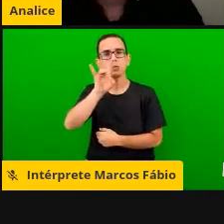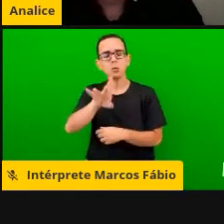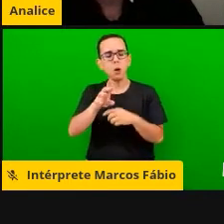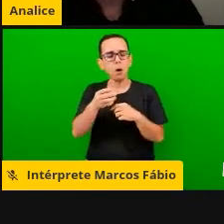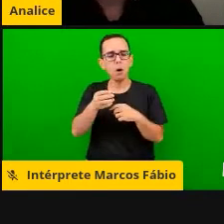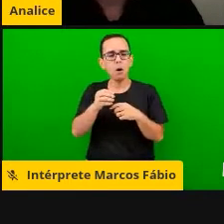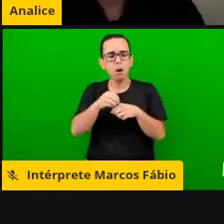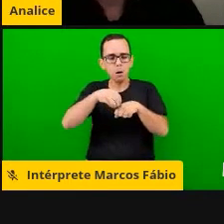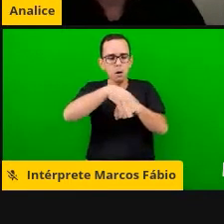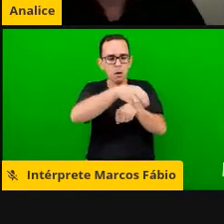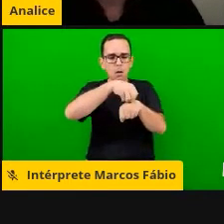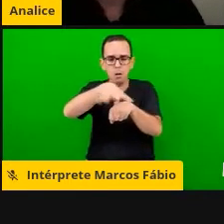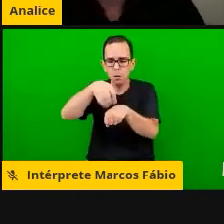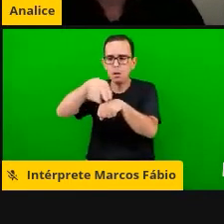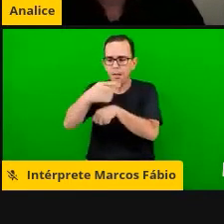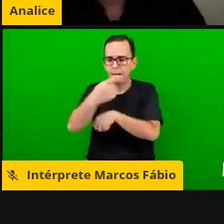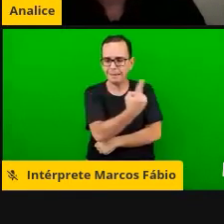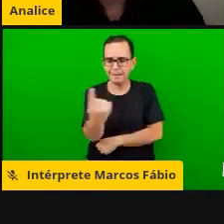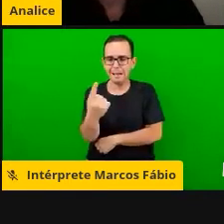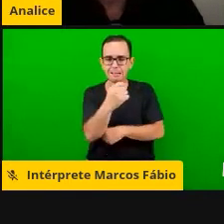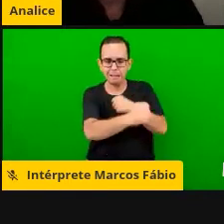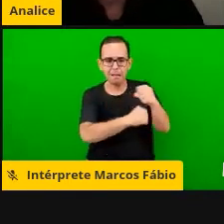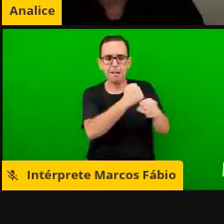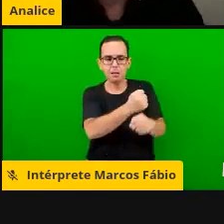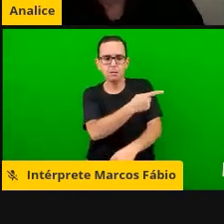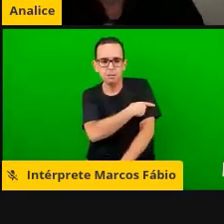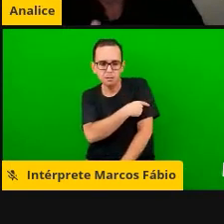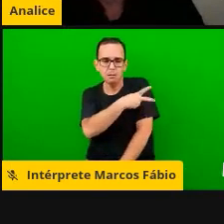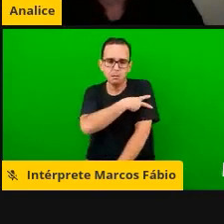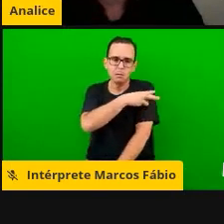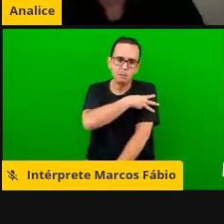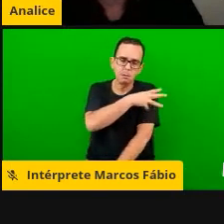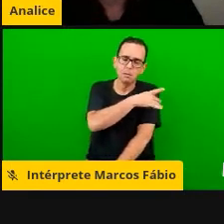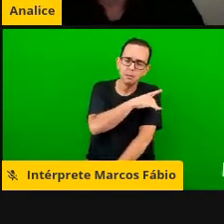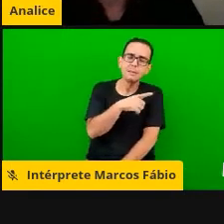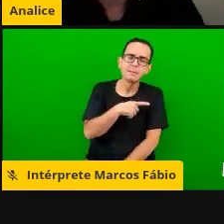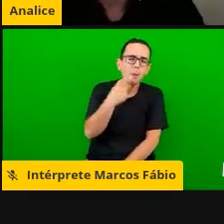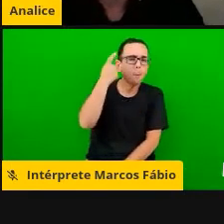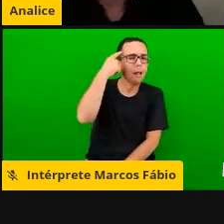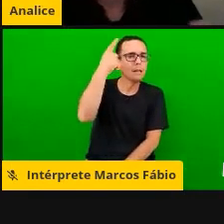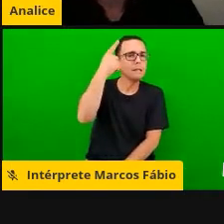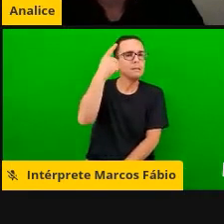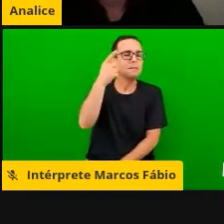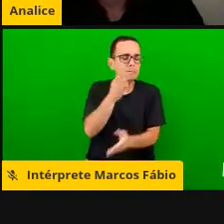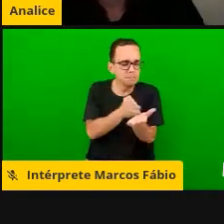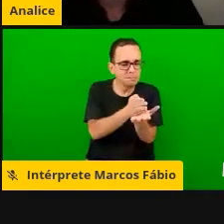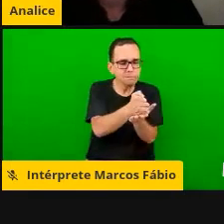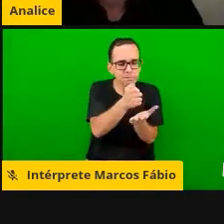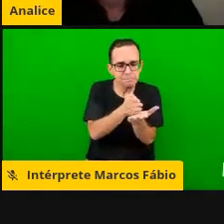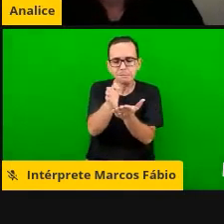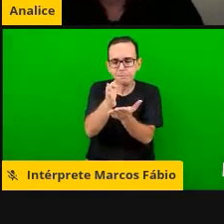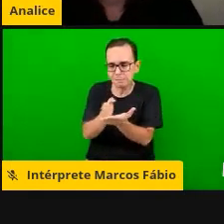ano essas habilidades para que a gente conseguisse ter uma linha de pensamento, uma organização mais fácil para a gente desenvolver no município.